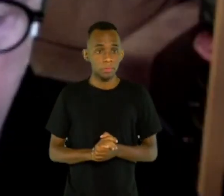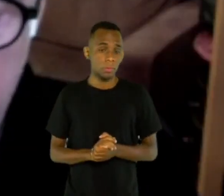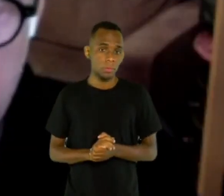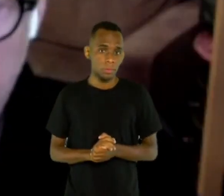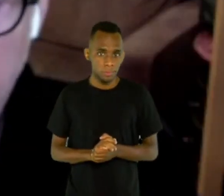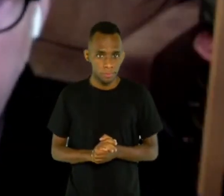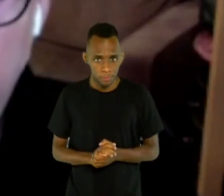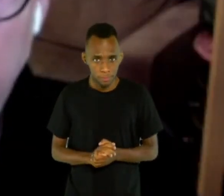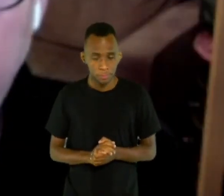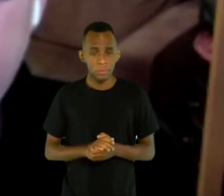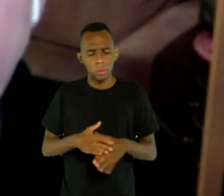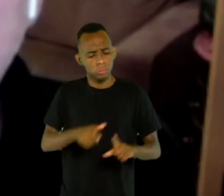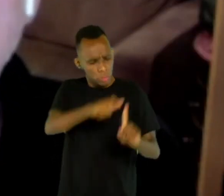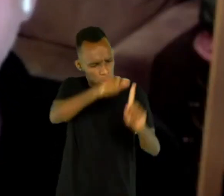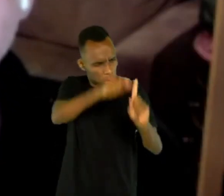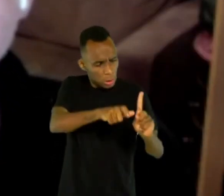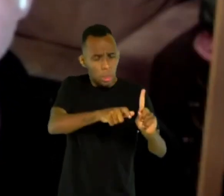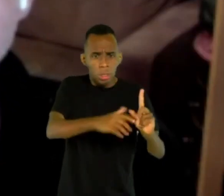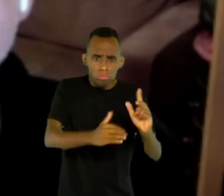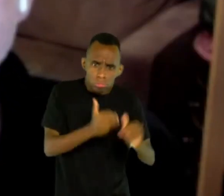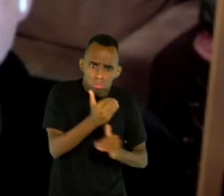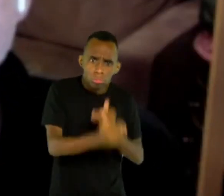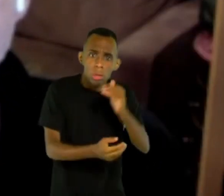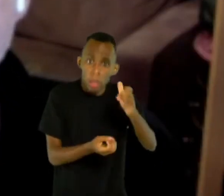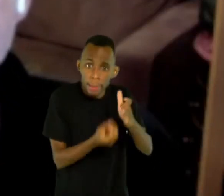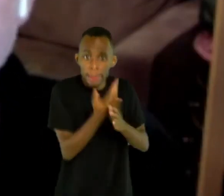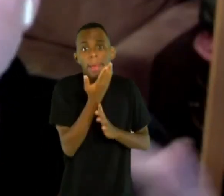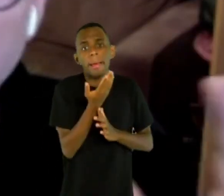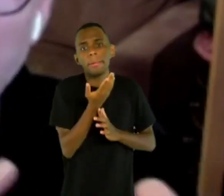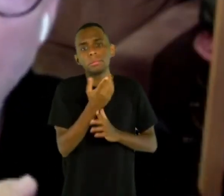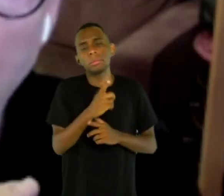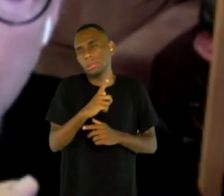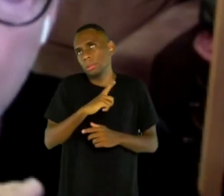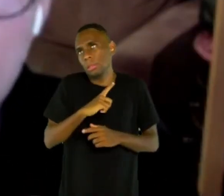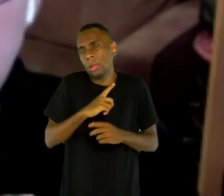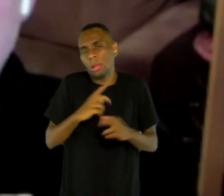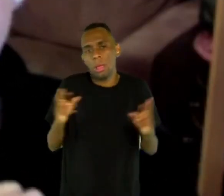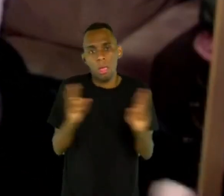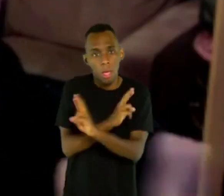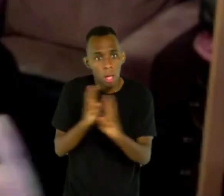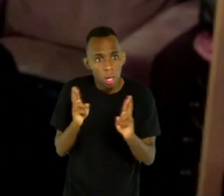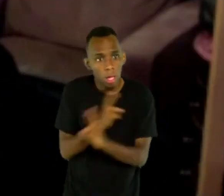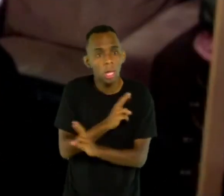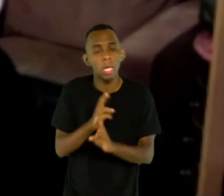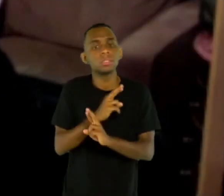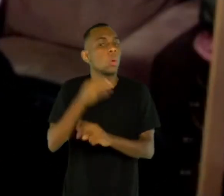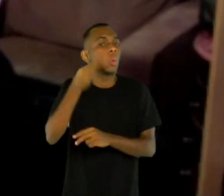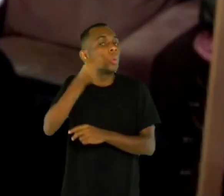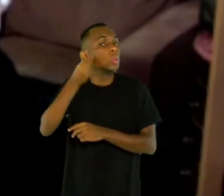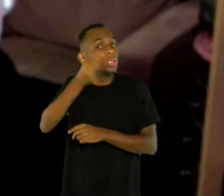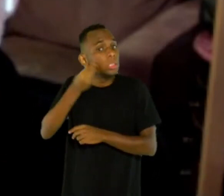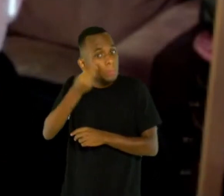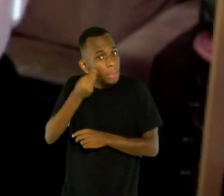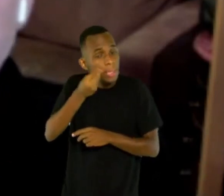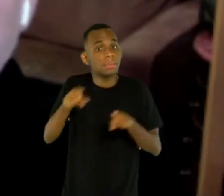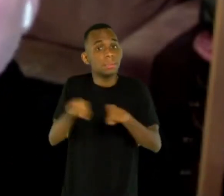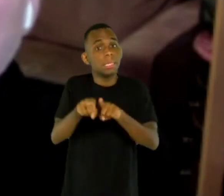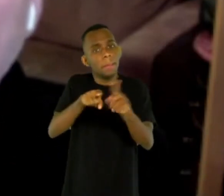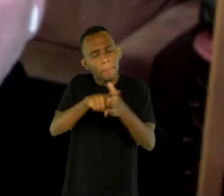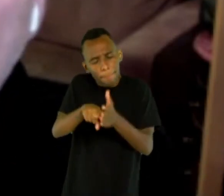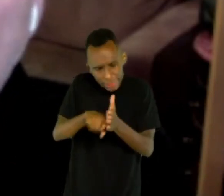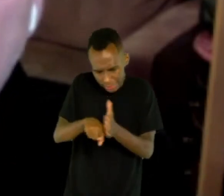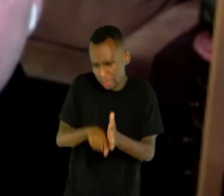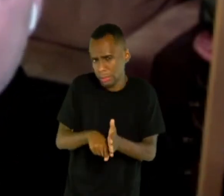do personagem tem muito a ver com suas experiências e com pesquisa que você faz,